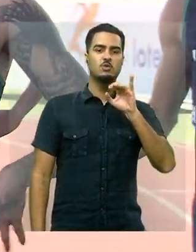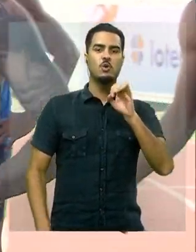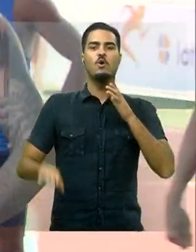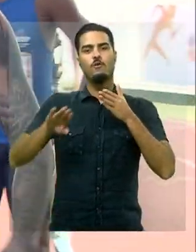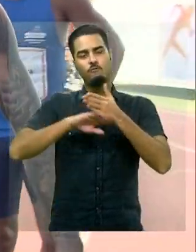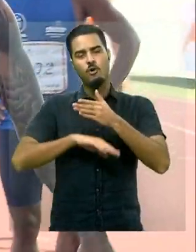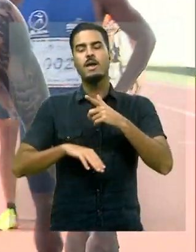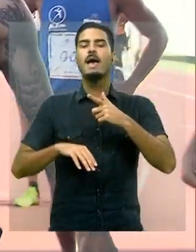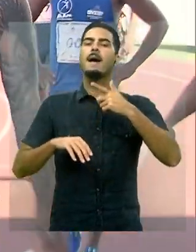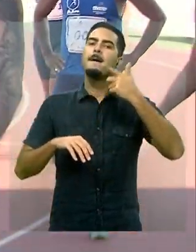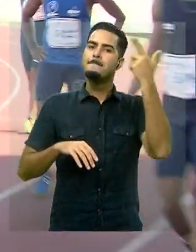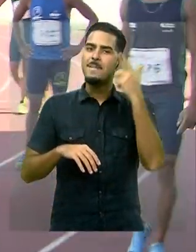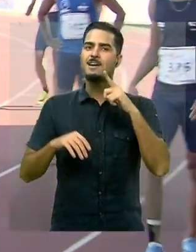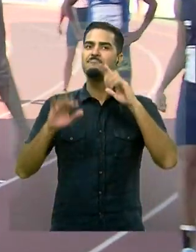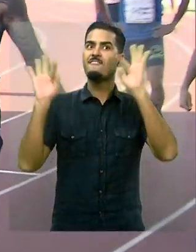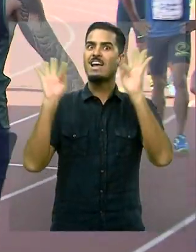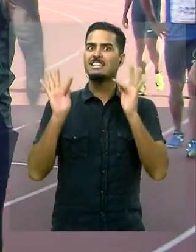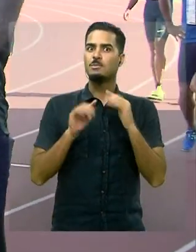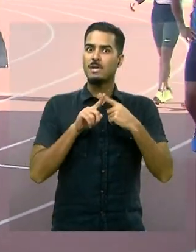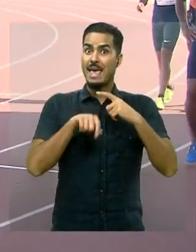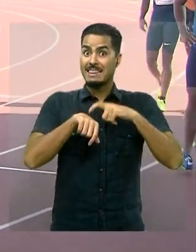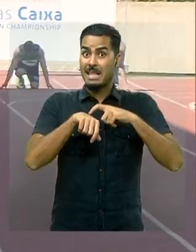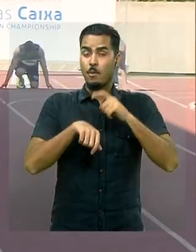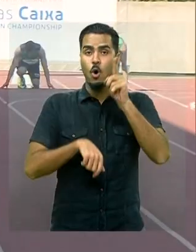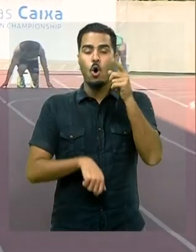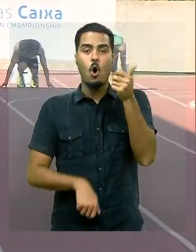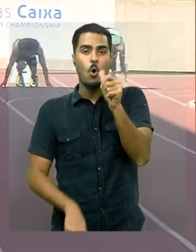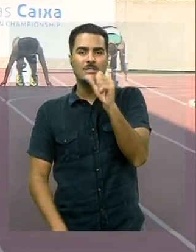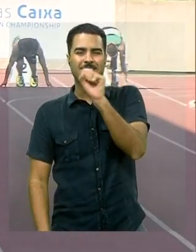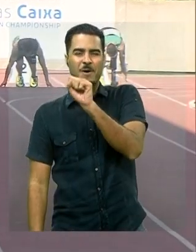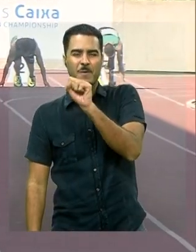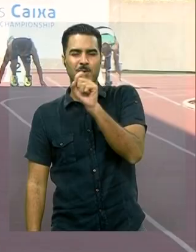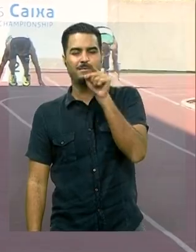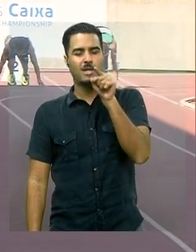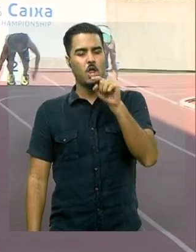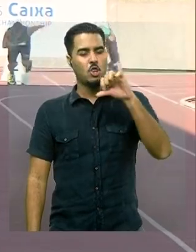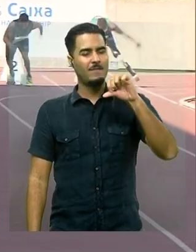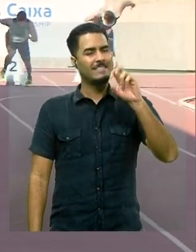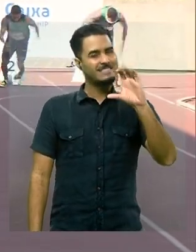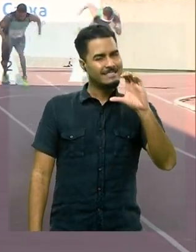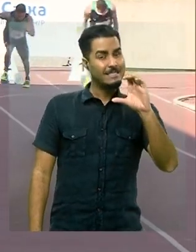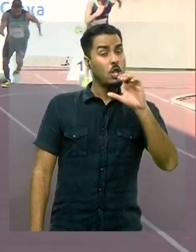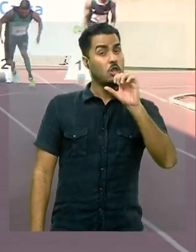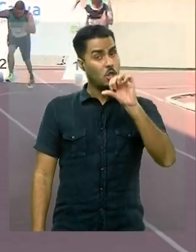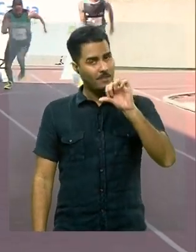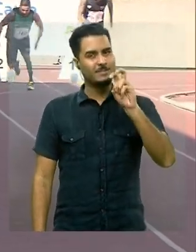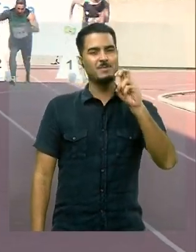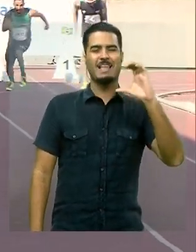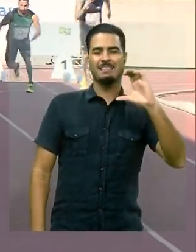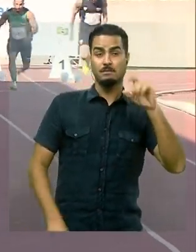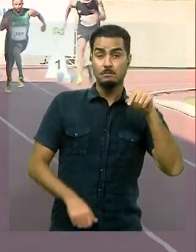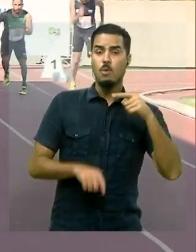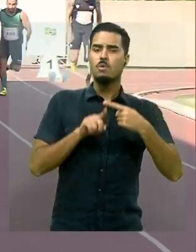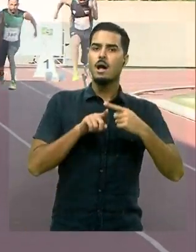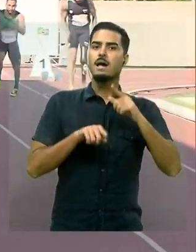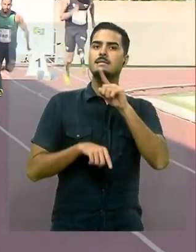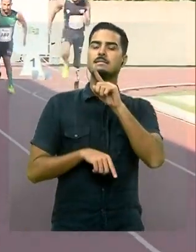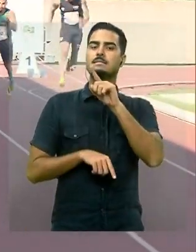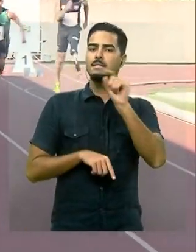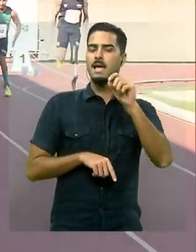festejar a nova marca de 11 segundos e 95 centésimos, obtida nos 100 metros da